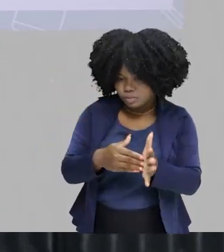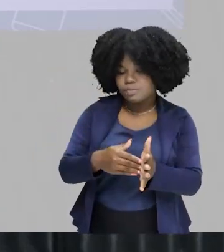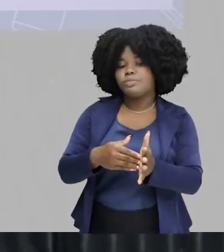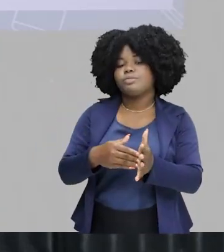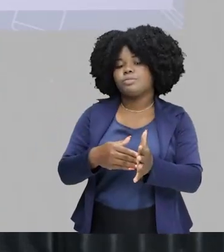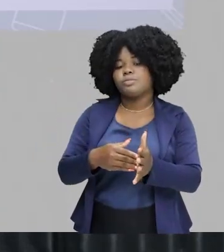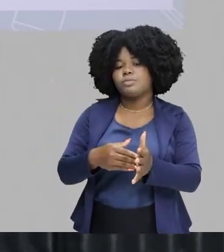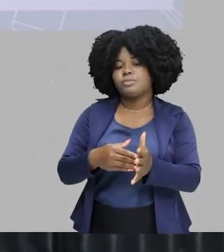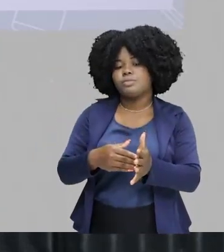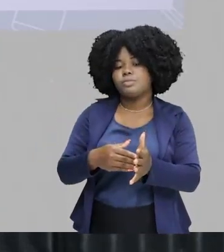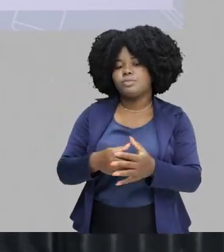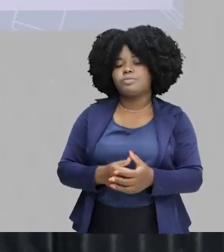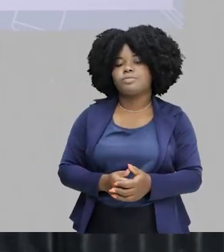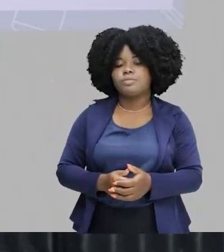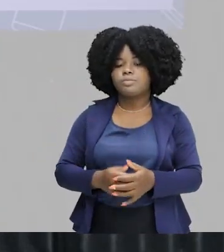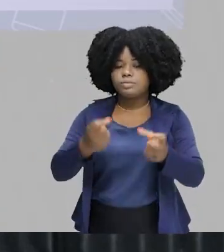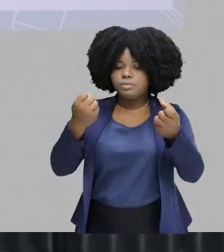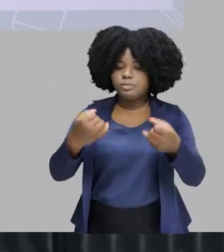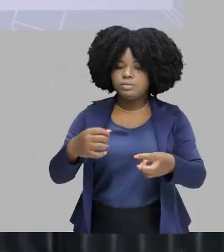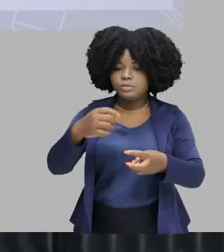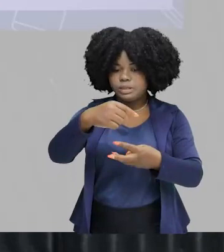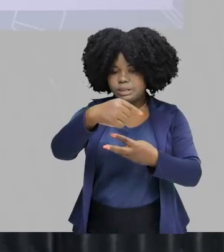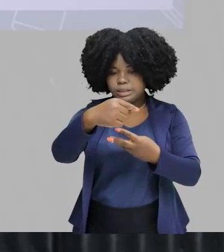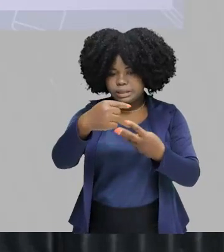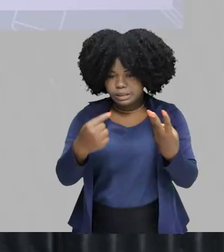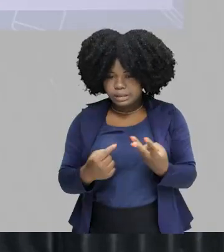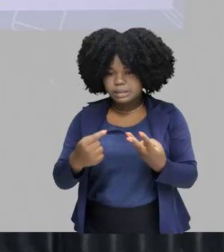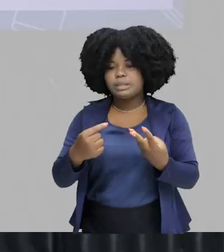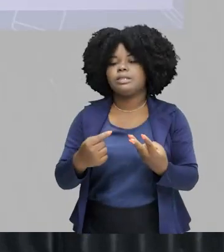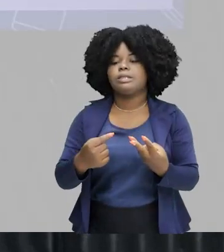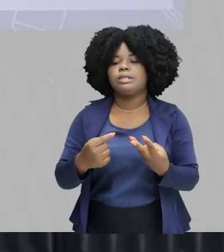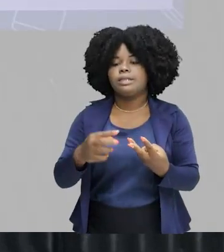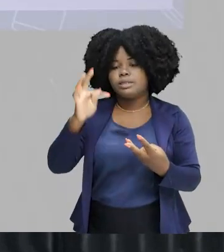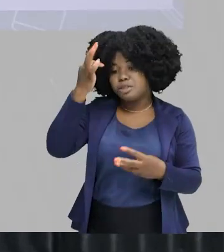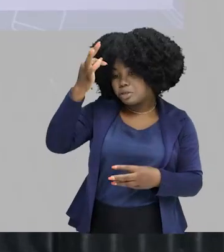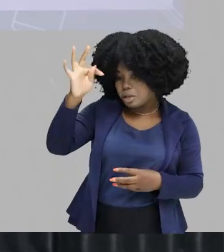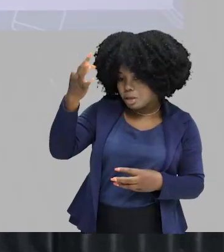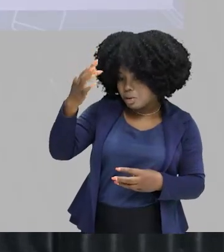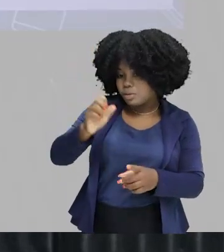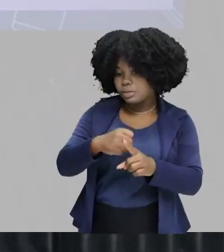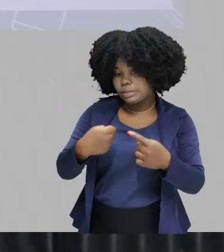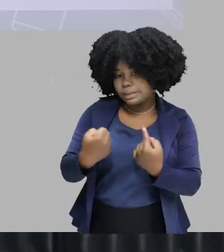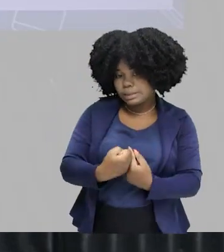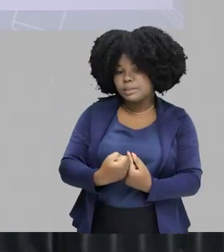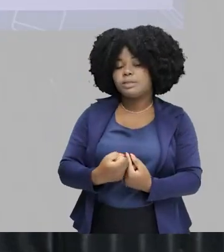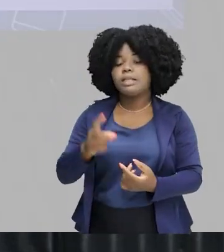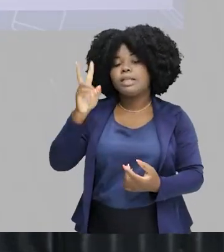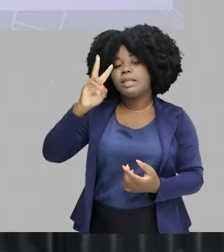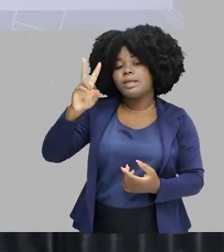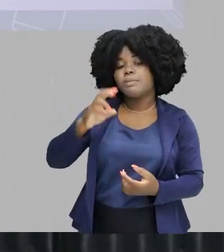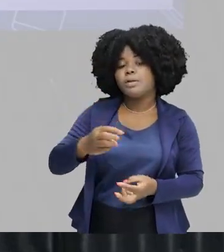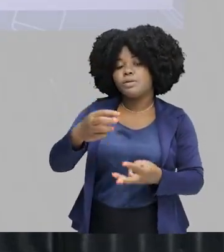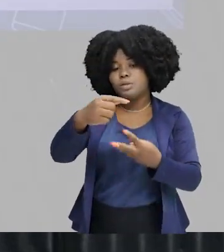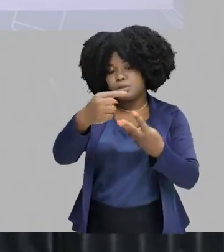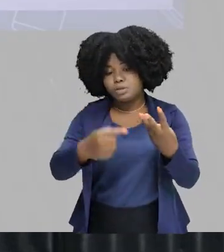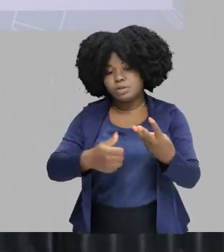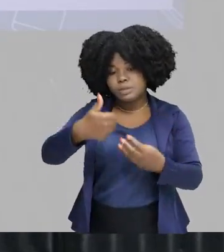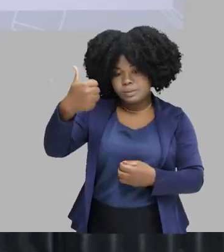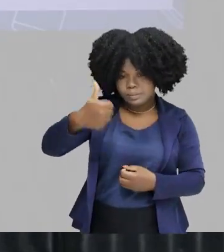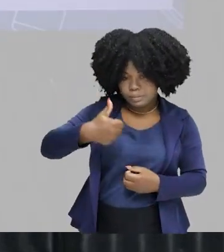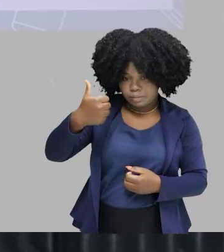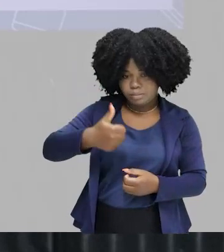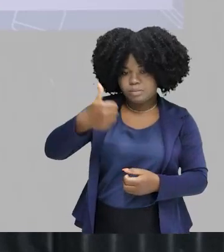3 primeiros é a chamada tríade clássica da sociologia, né? São os 3 principais autores do início